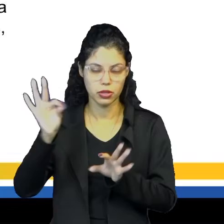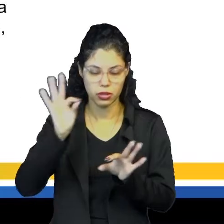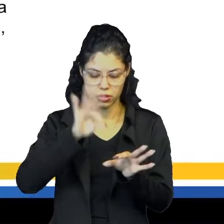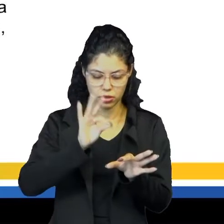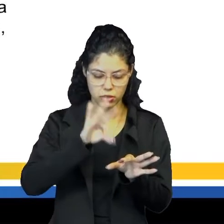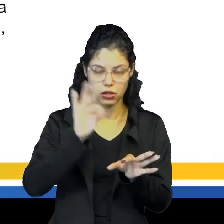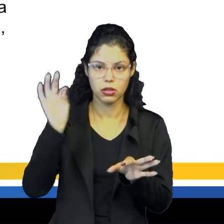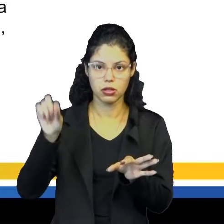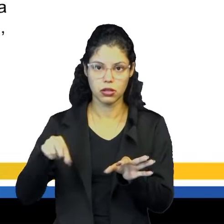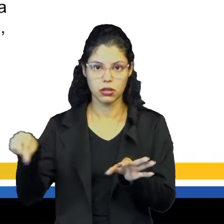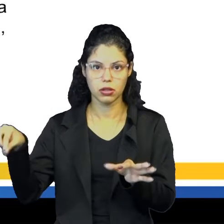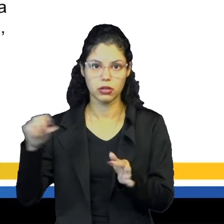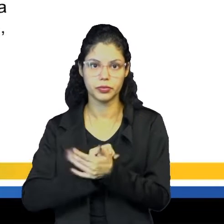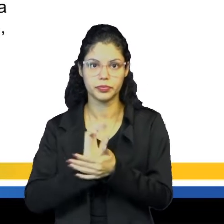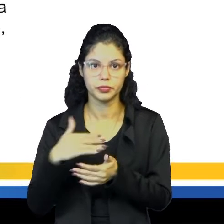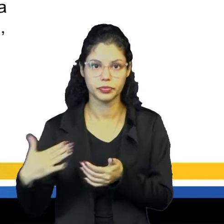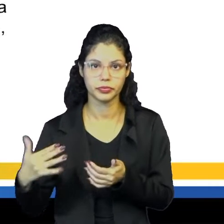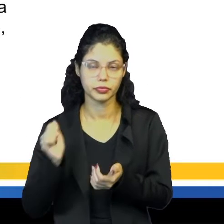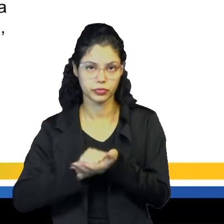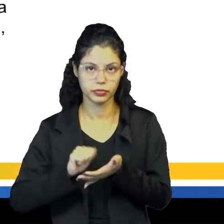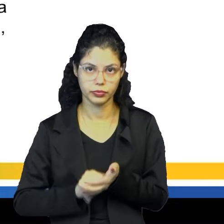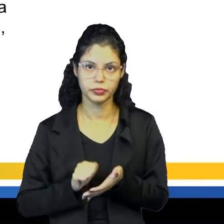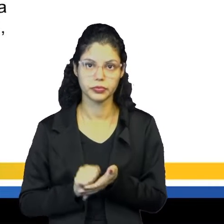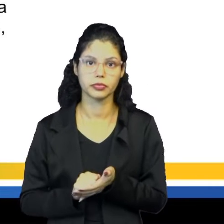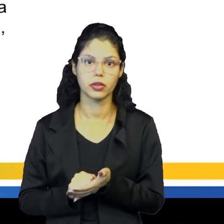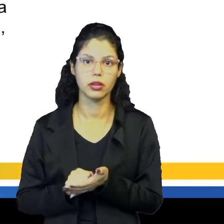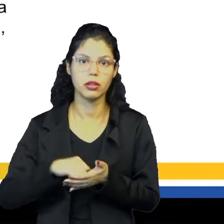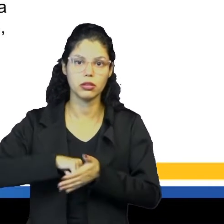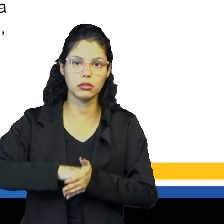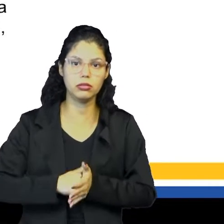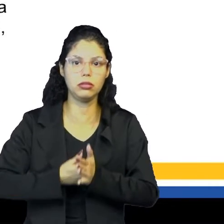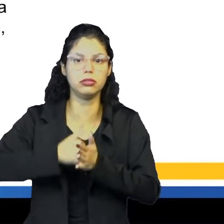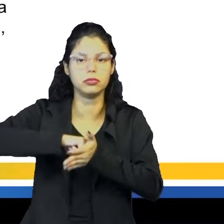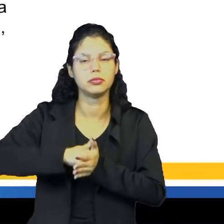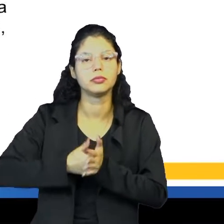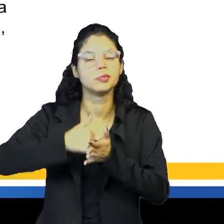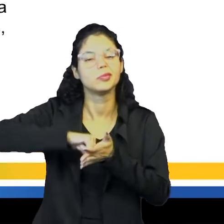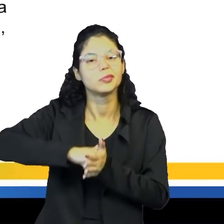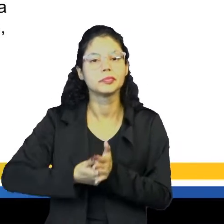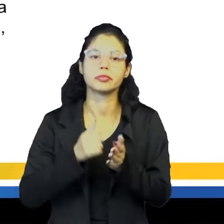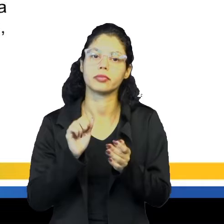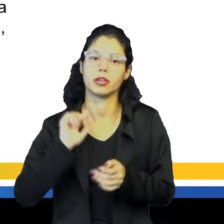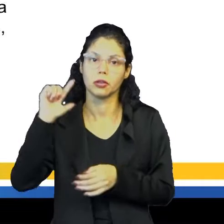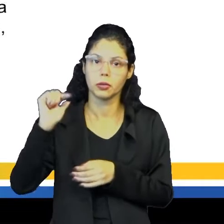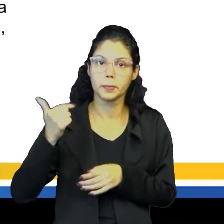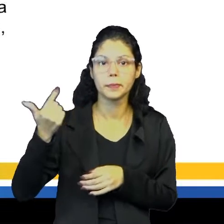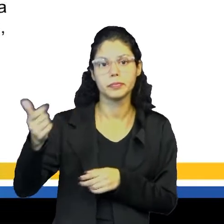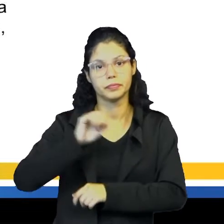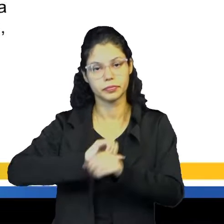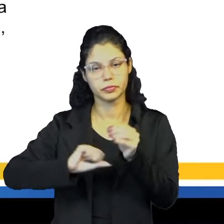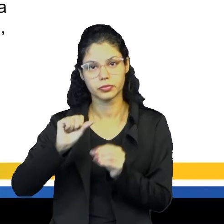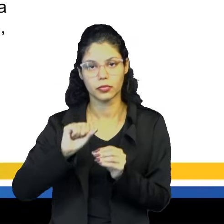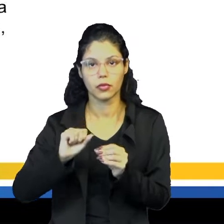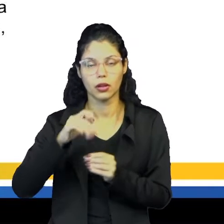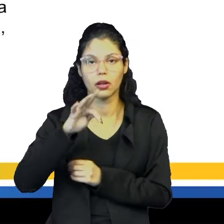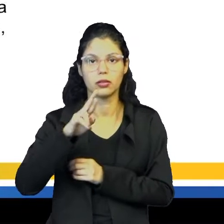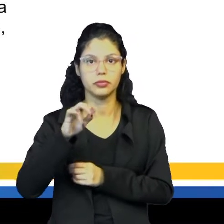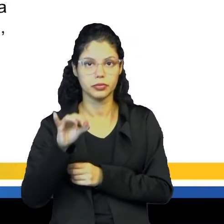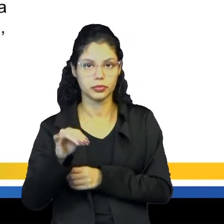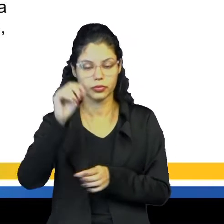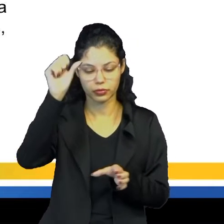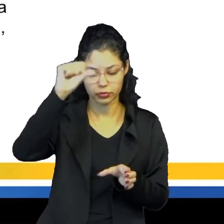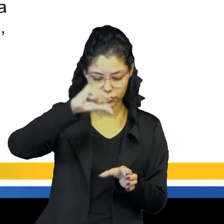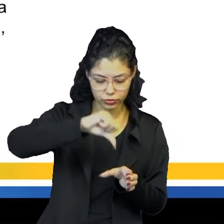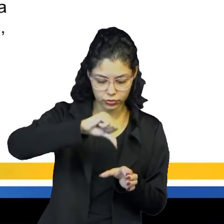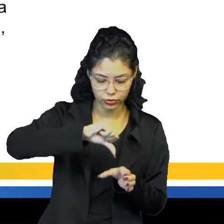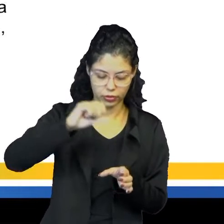pilão. Quando eles iam escrever, eles esmagavam pigmentos nesse pilão e depois transferiam a tinta para o tinteiro,